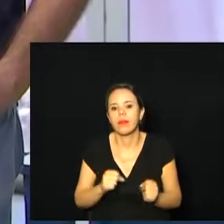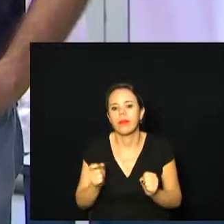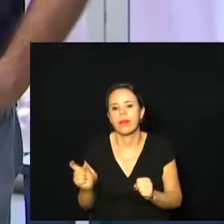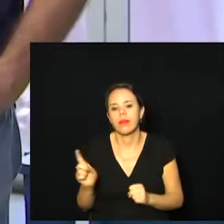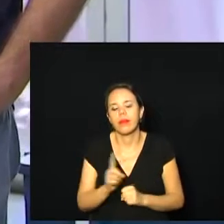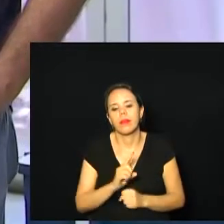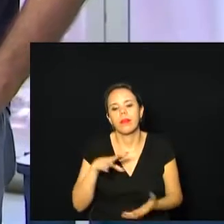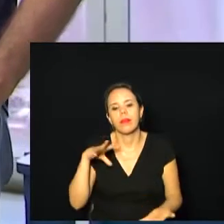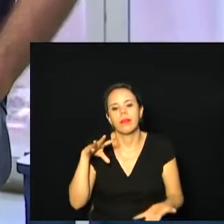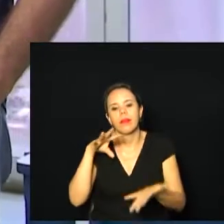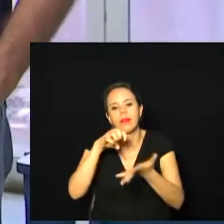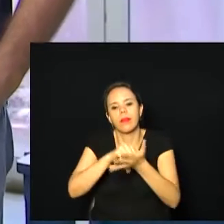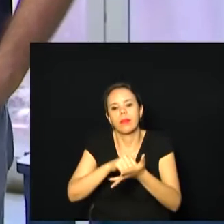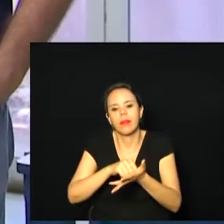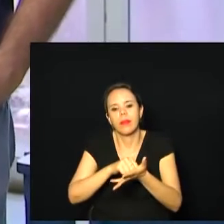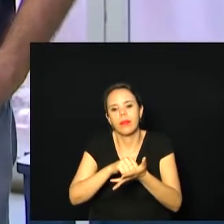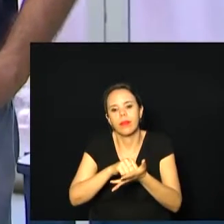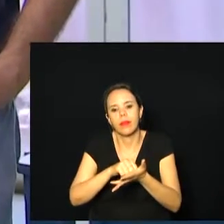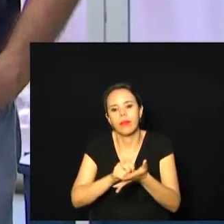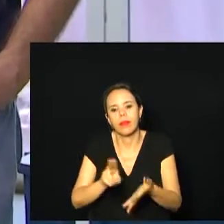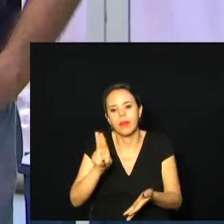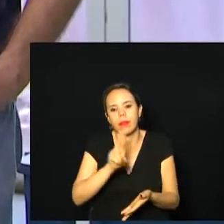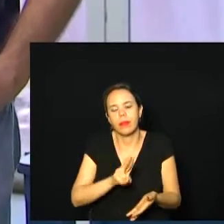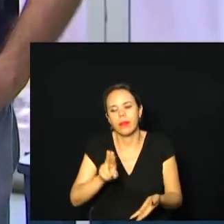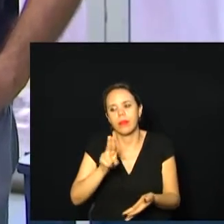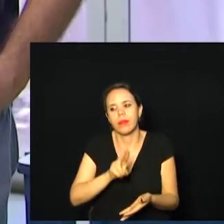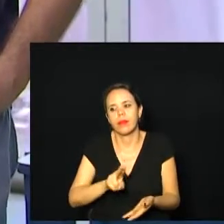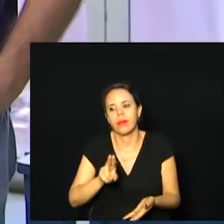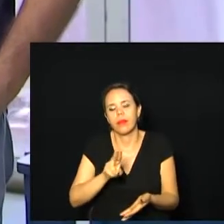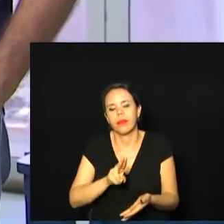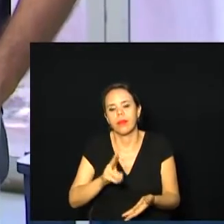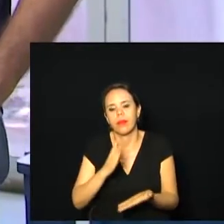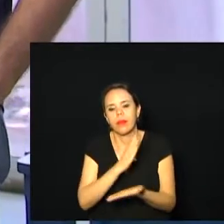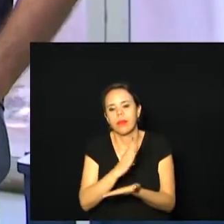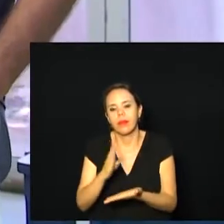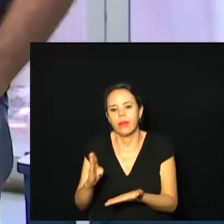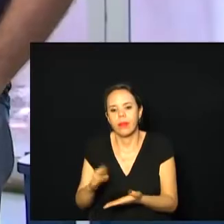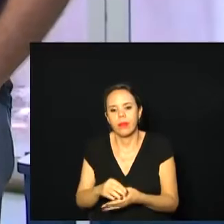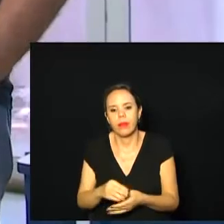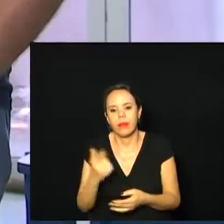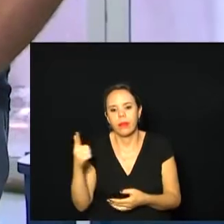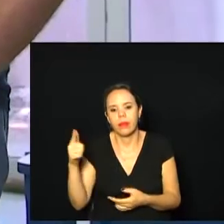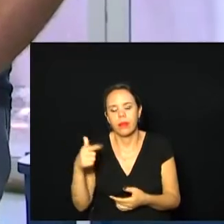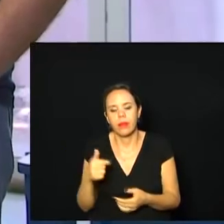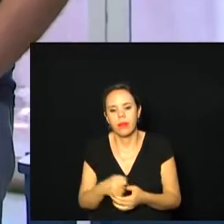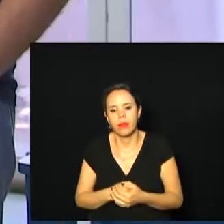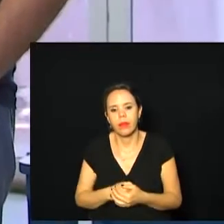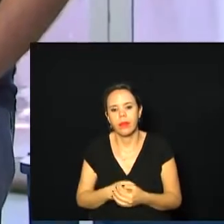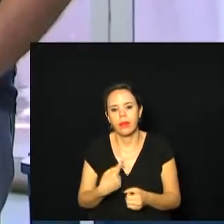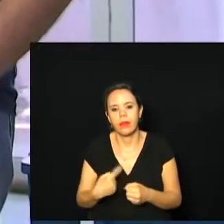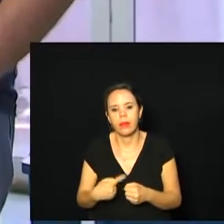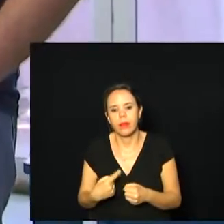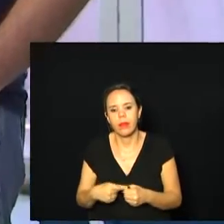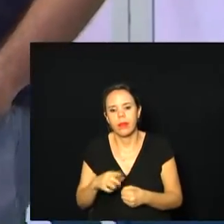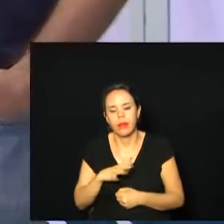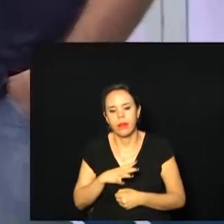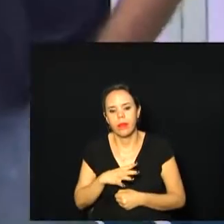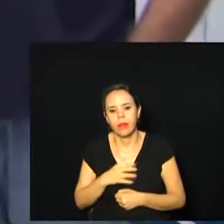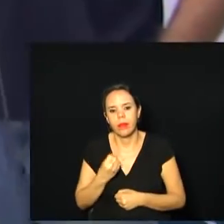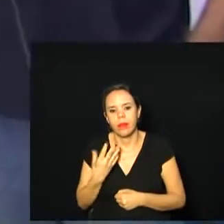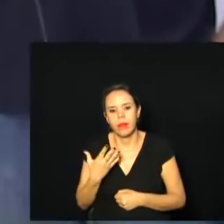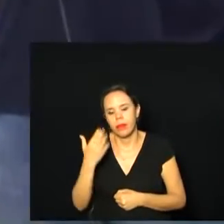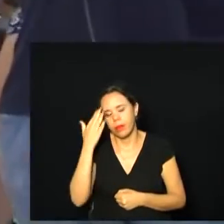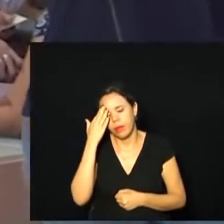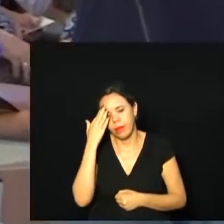vir, se cadastrar, se tornar usuários tanto dessa biblioteca, tanto das outras que nós temos no município, né. Então tá bom,